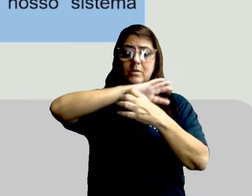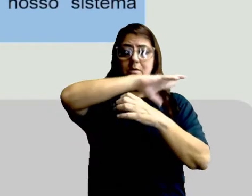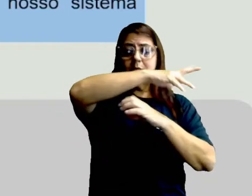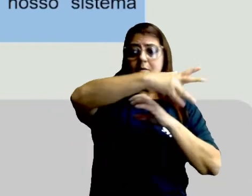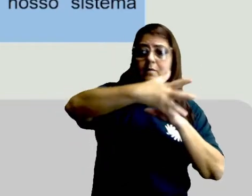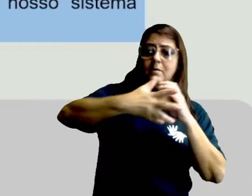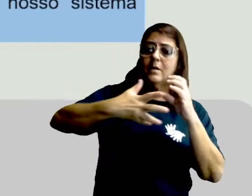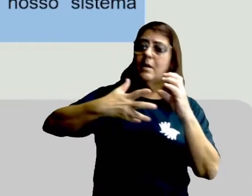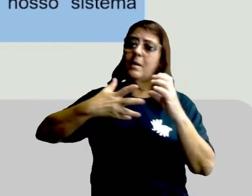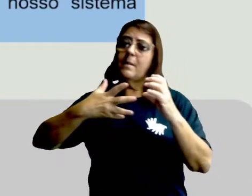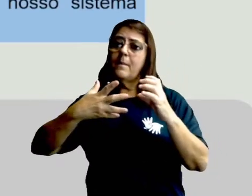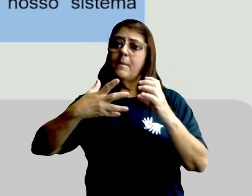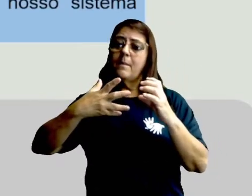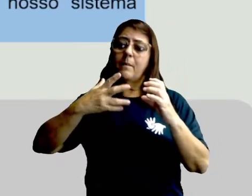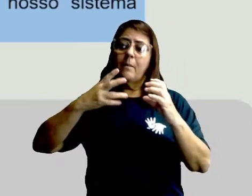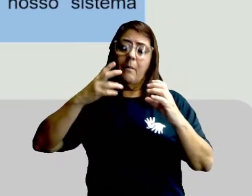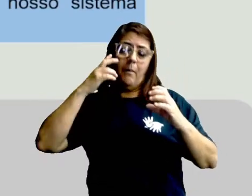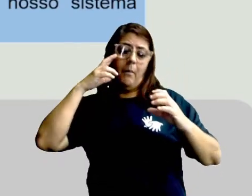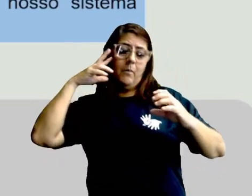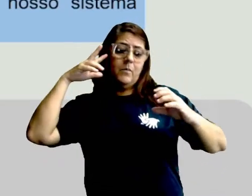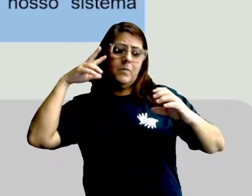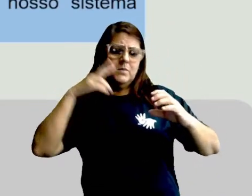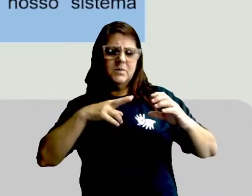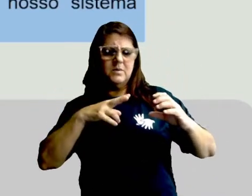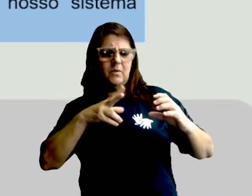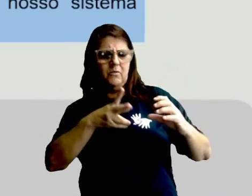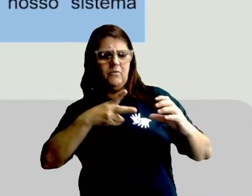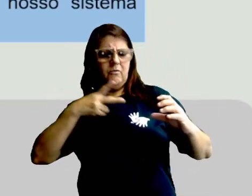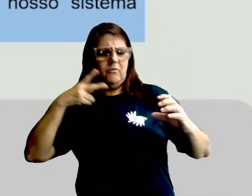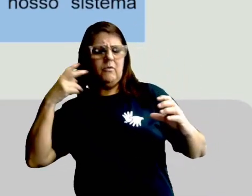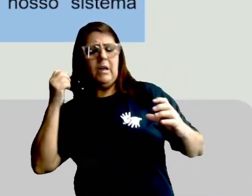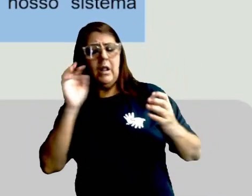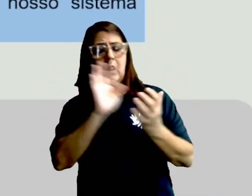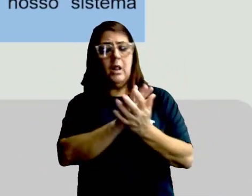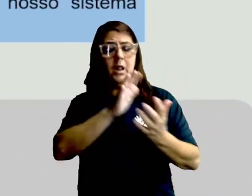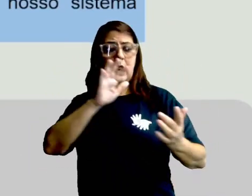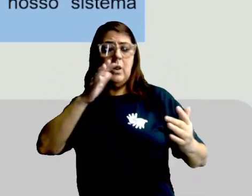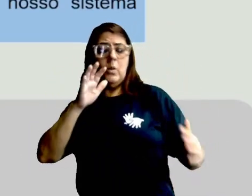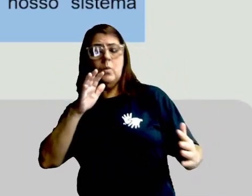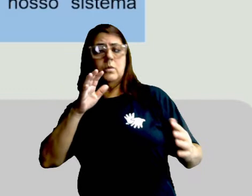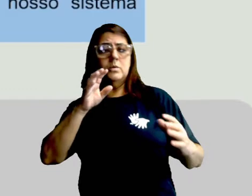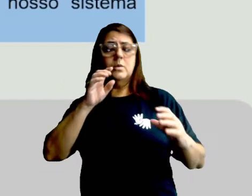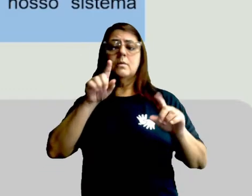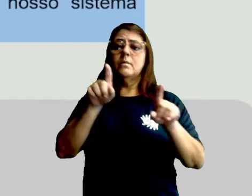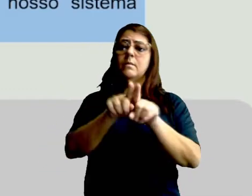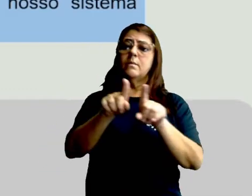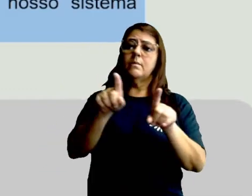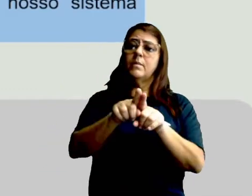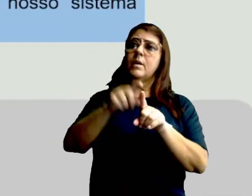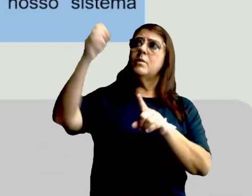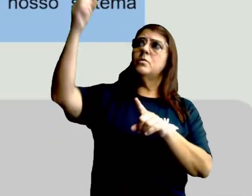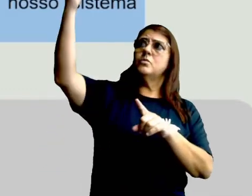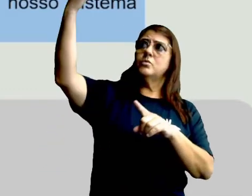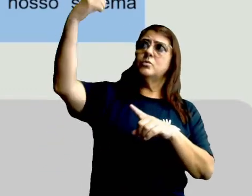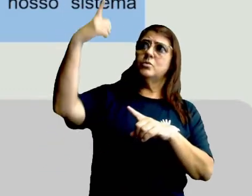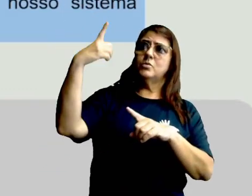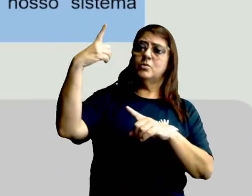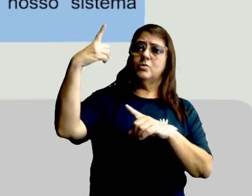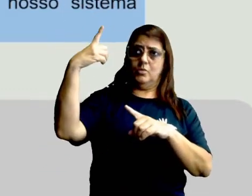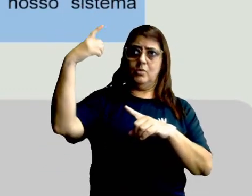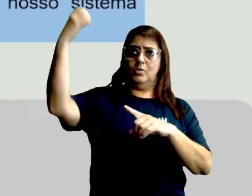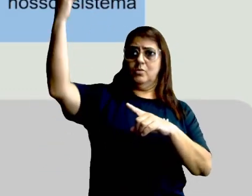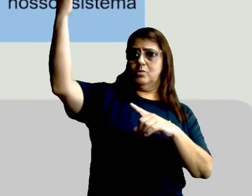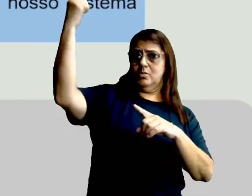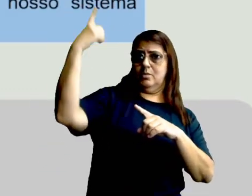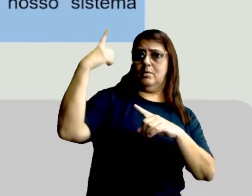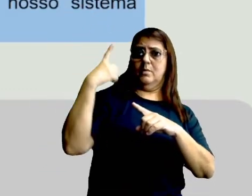isso, provoca um rastro de luz. E os cometas também são iluminados pelo Sol quando passam em nosso